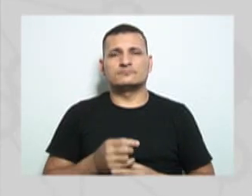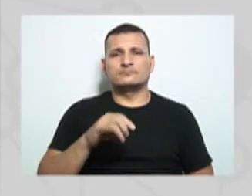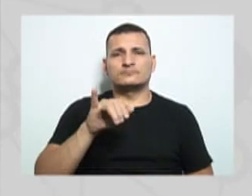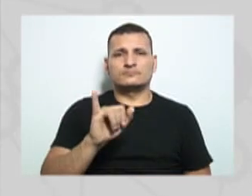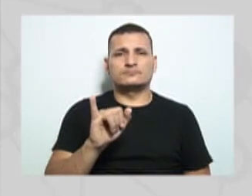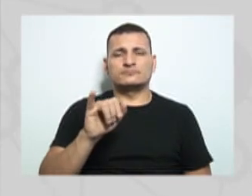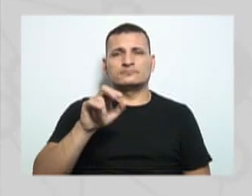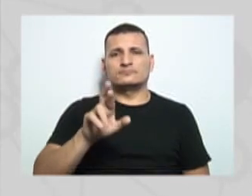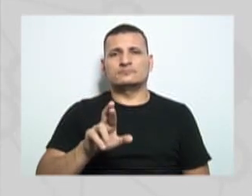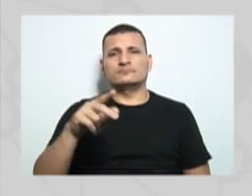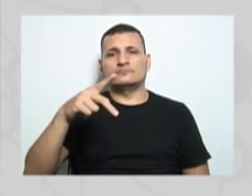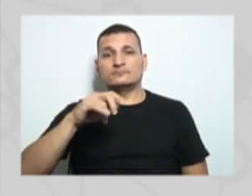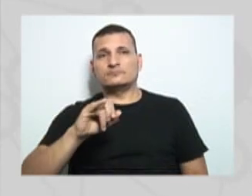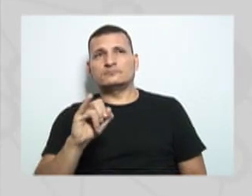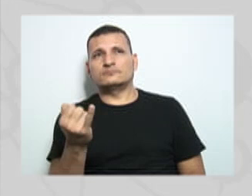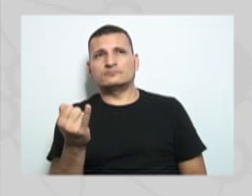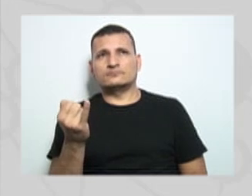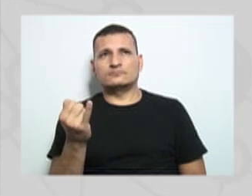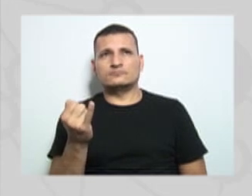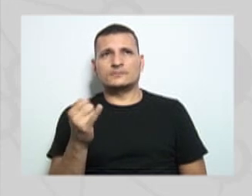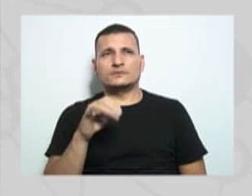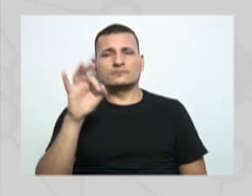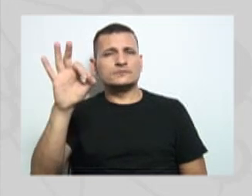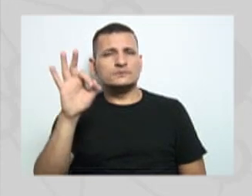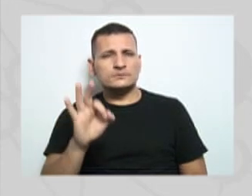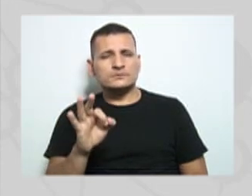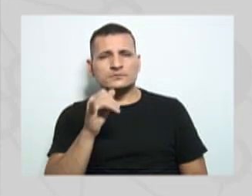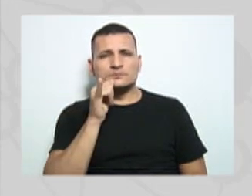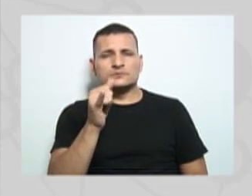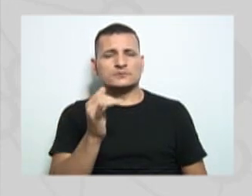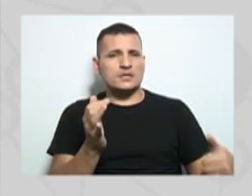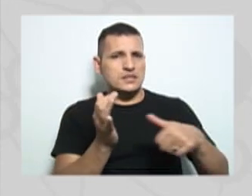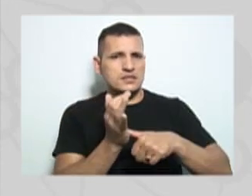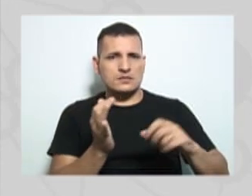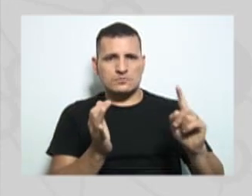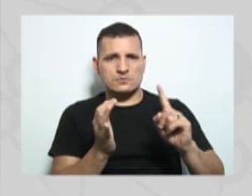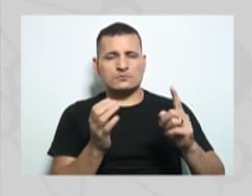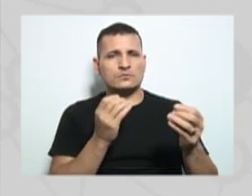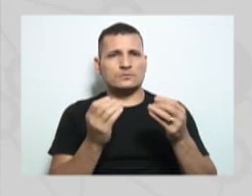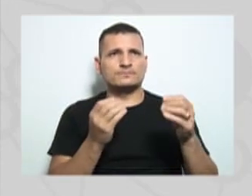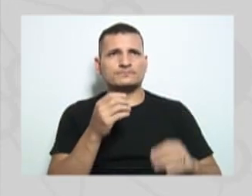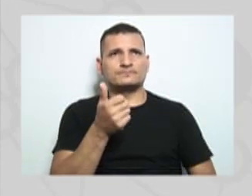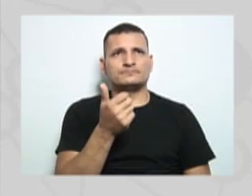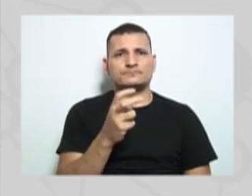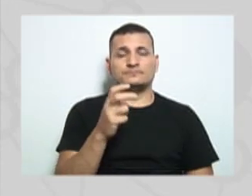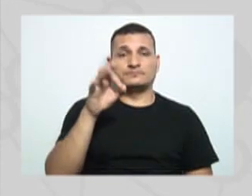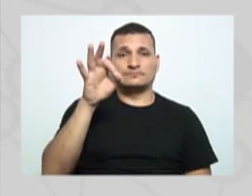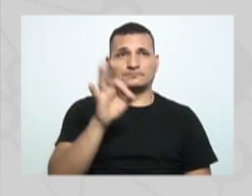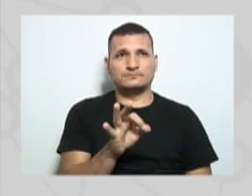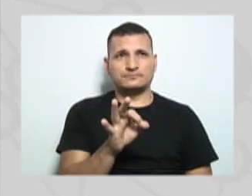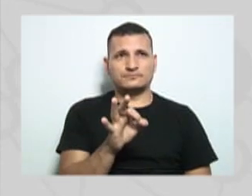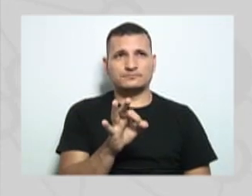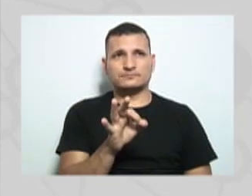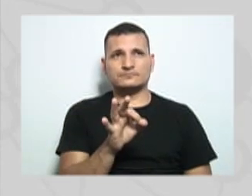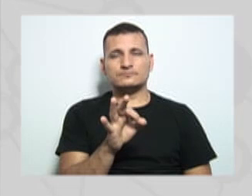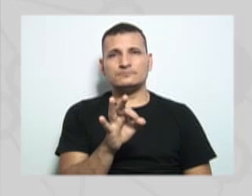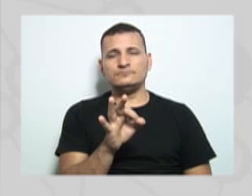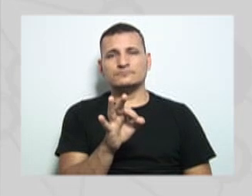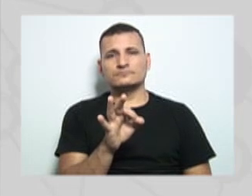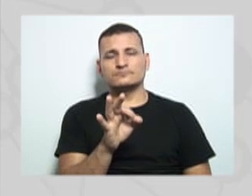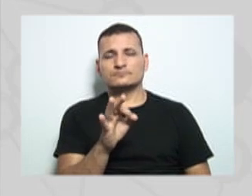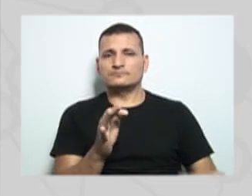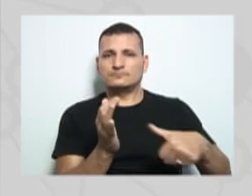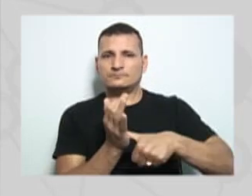lucro presumido nos atos não cooperados, que são quais? 15%, ou seja, nós estamos falando dos atos